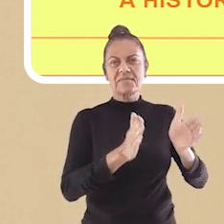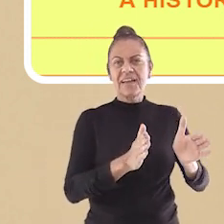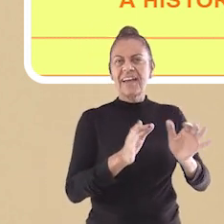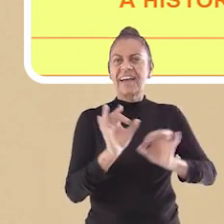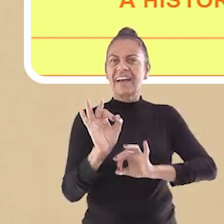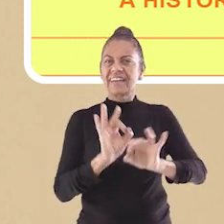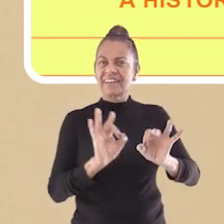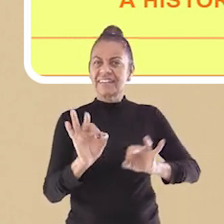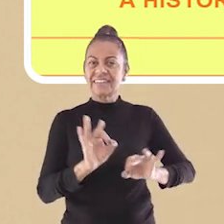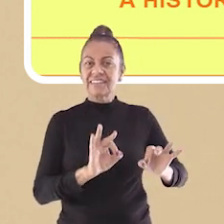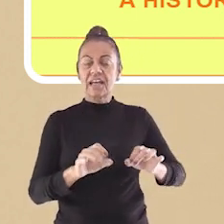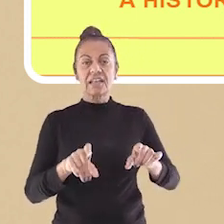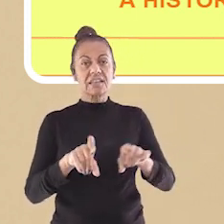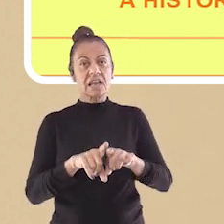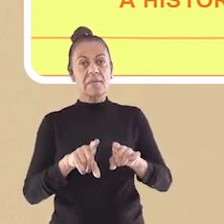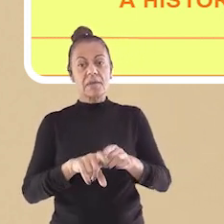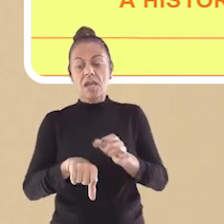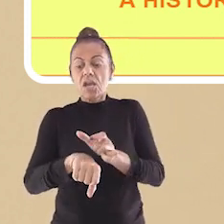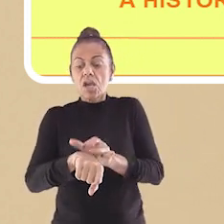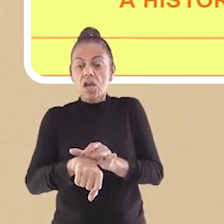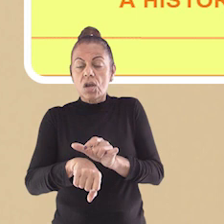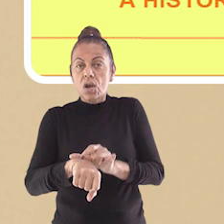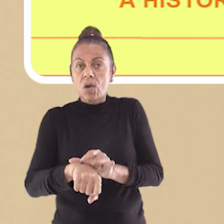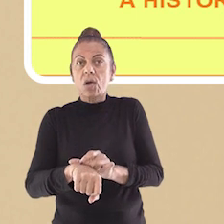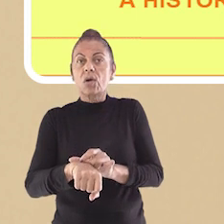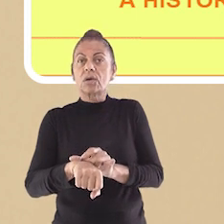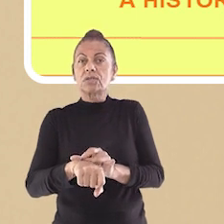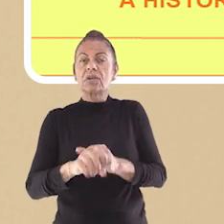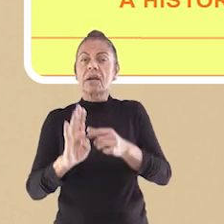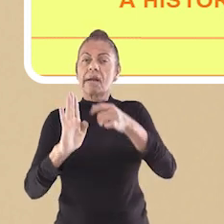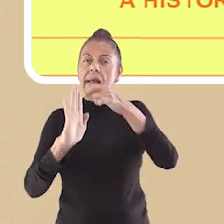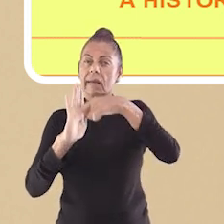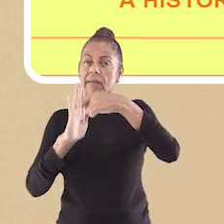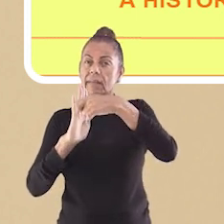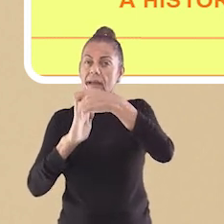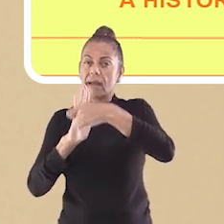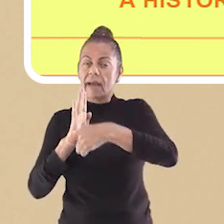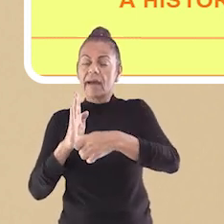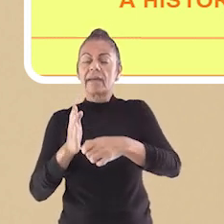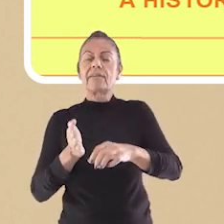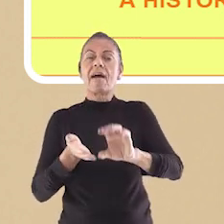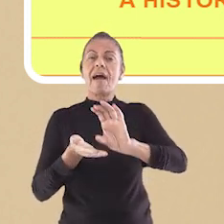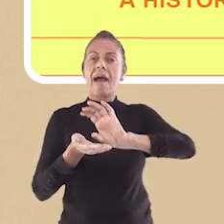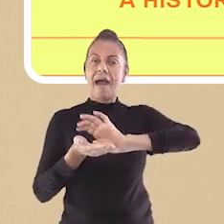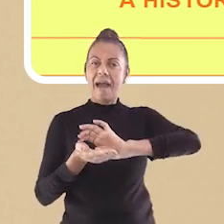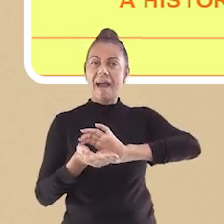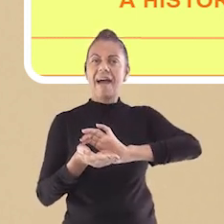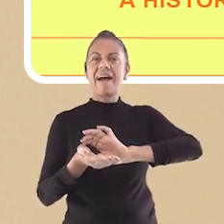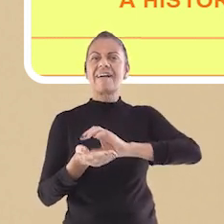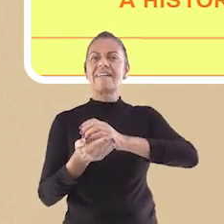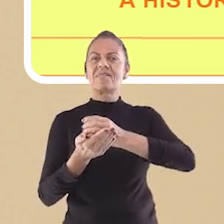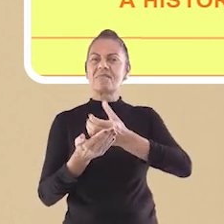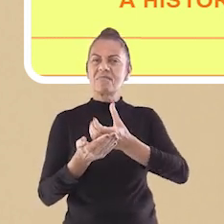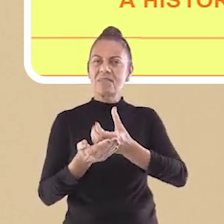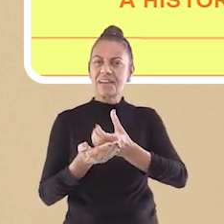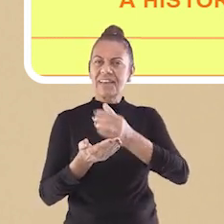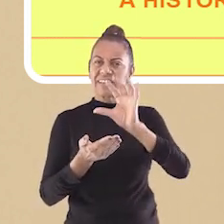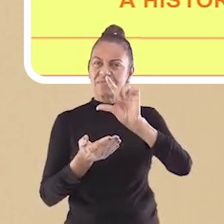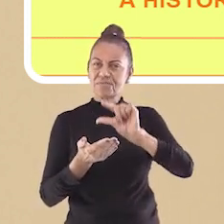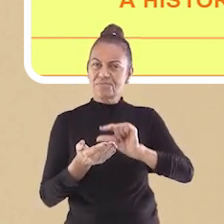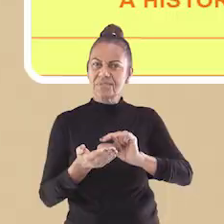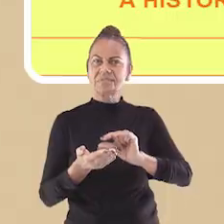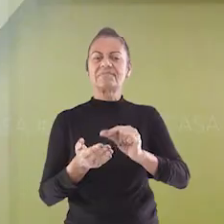de tempo, como relógio, cronômetro, calendários, ampulhetas, os celulares que são os mais